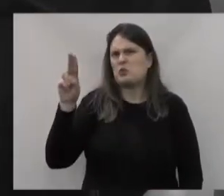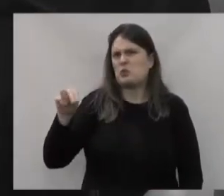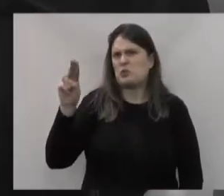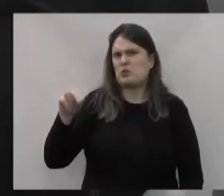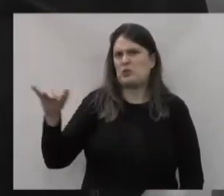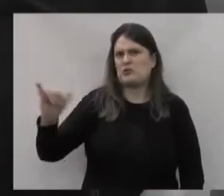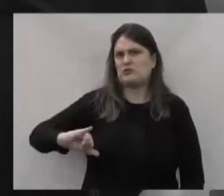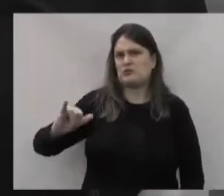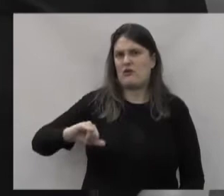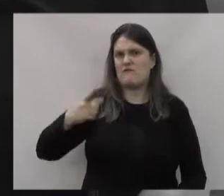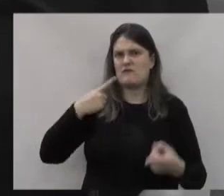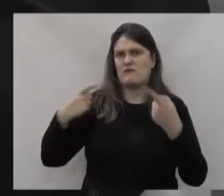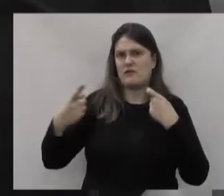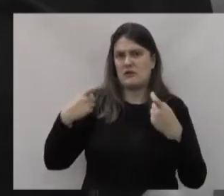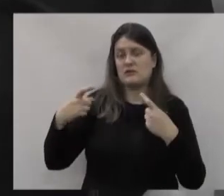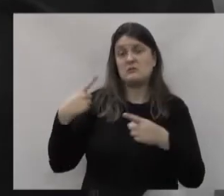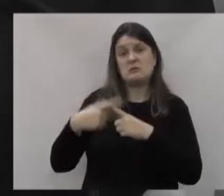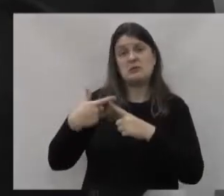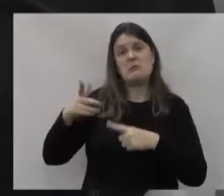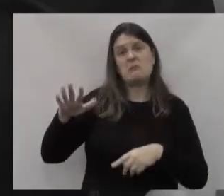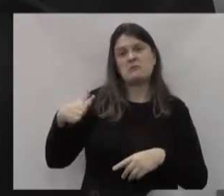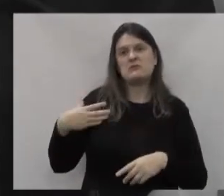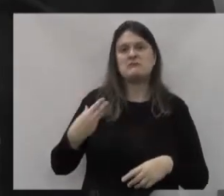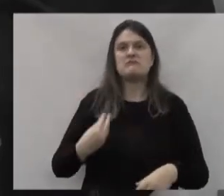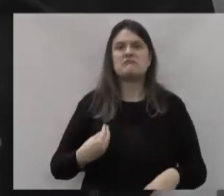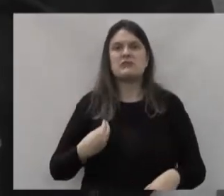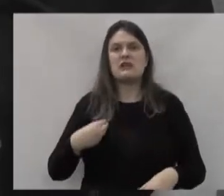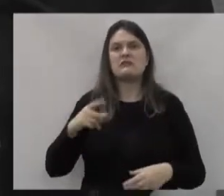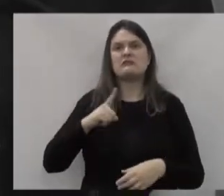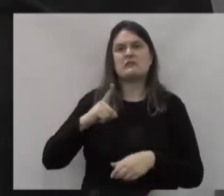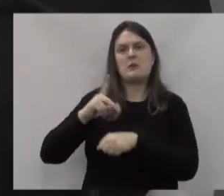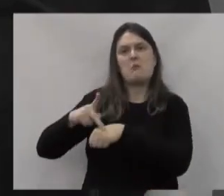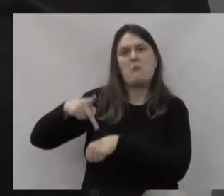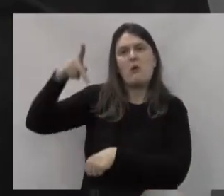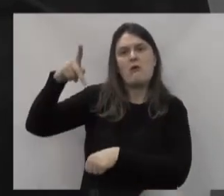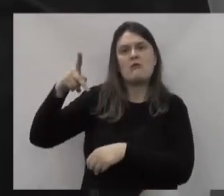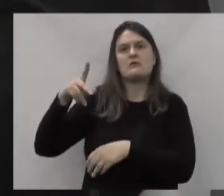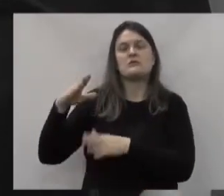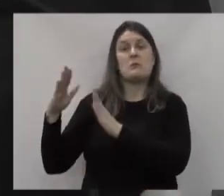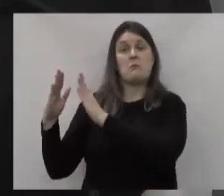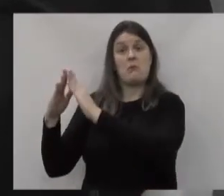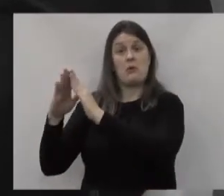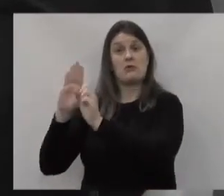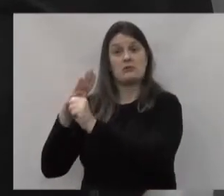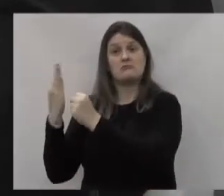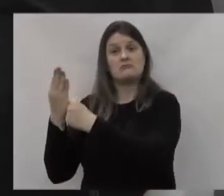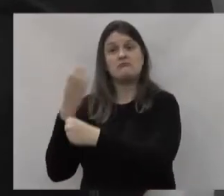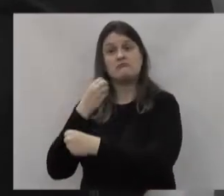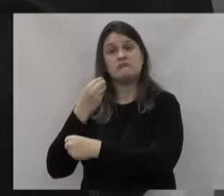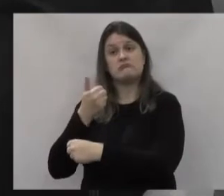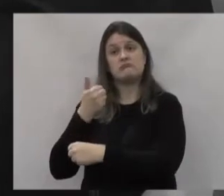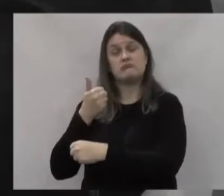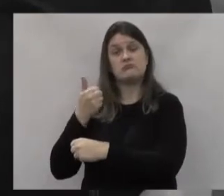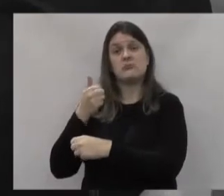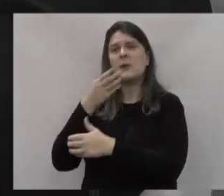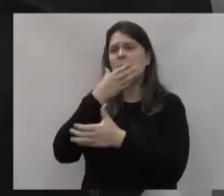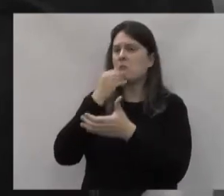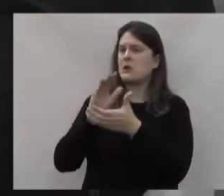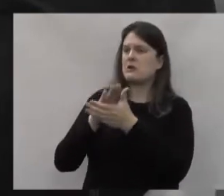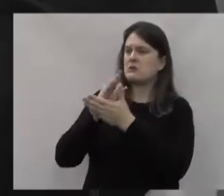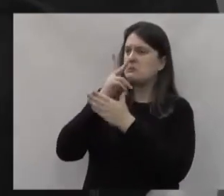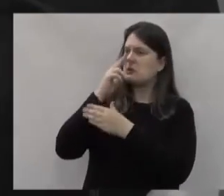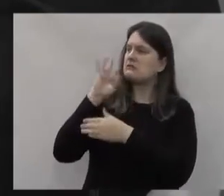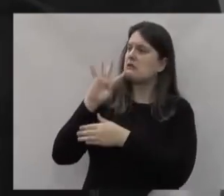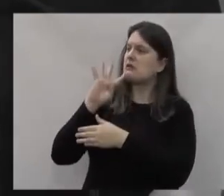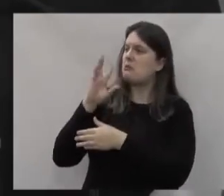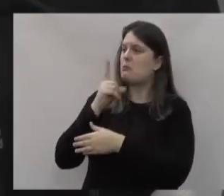doméstica. Ela é de classe média, tem pós-graduação, mora num bairro bom, marido bacana, tem um